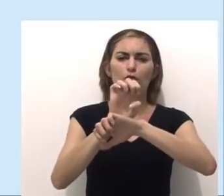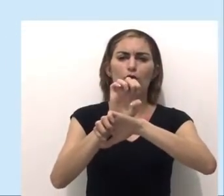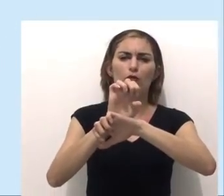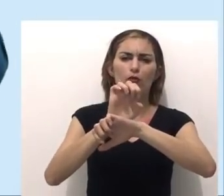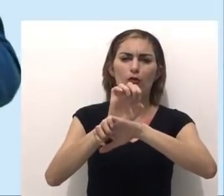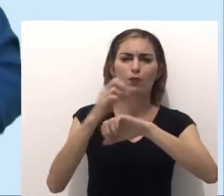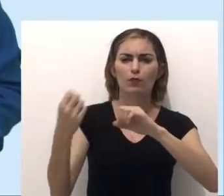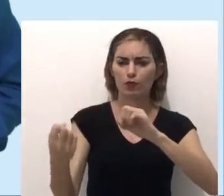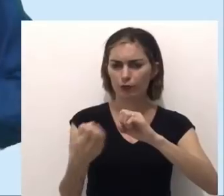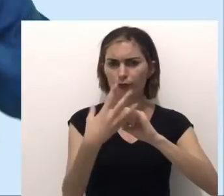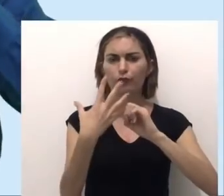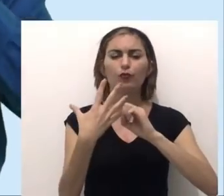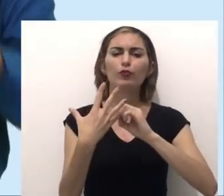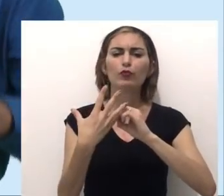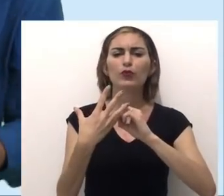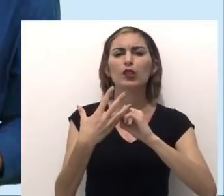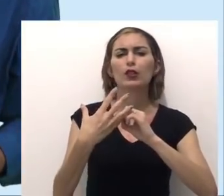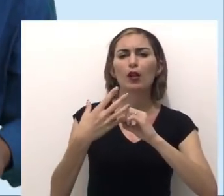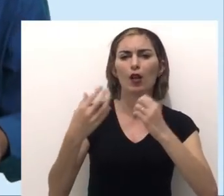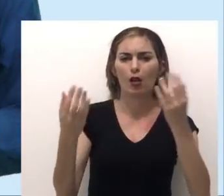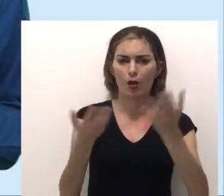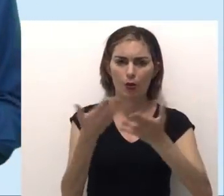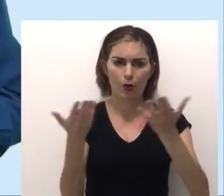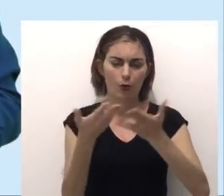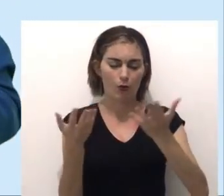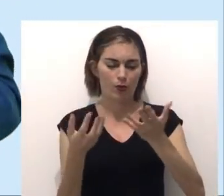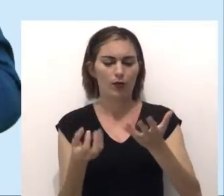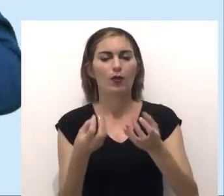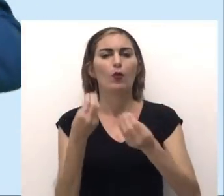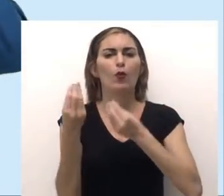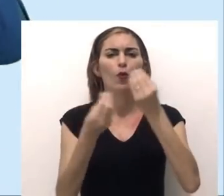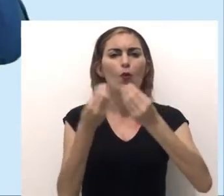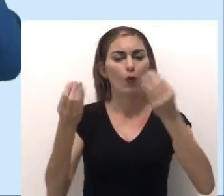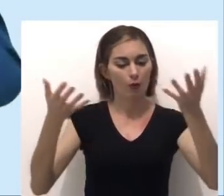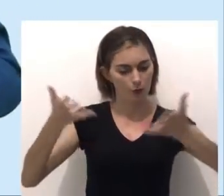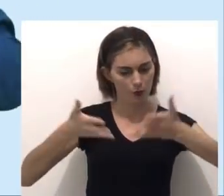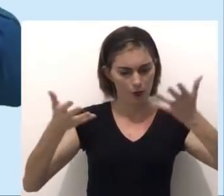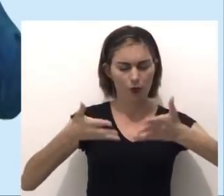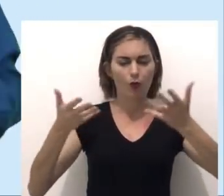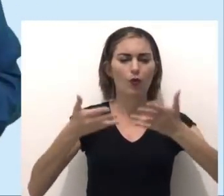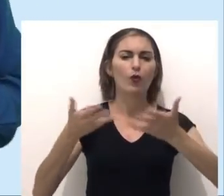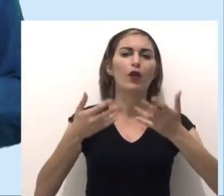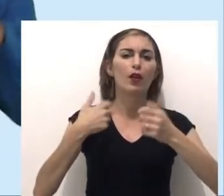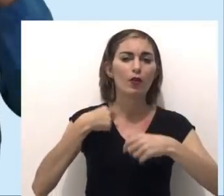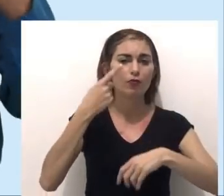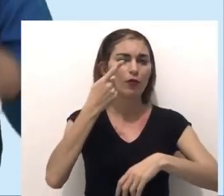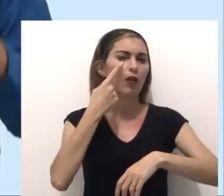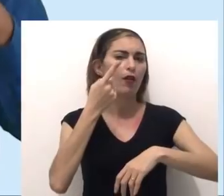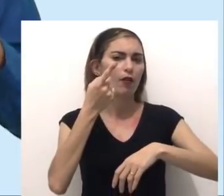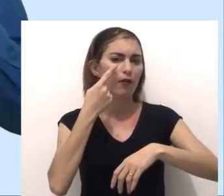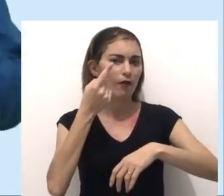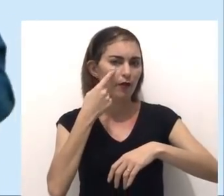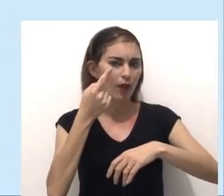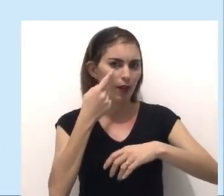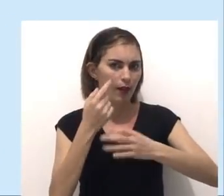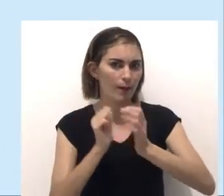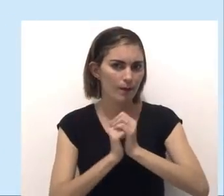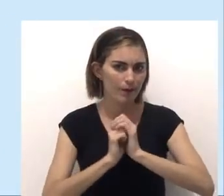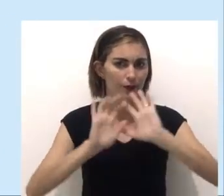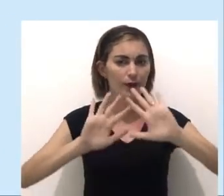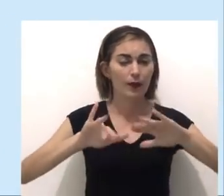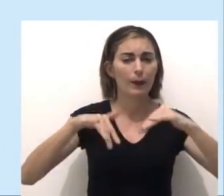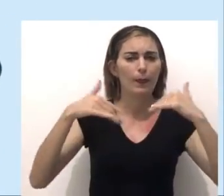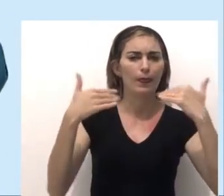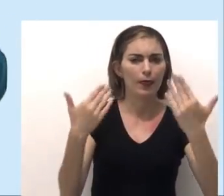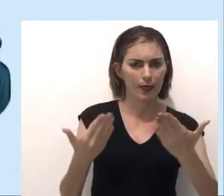Estado moderno inglês. Eita! Agora eu quero ver, não